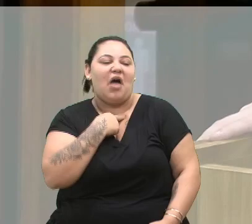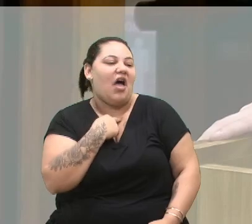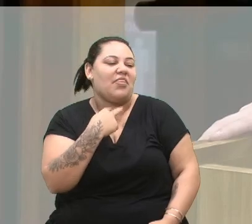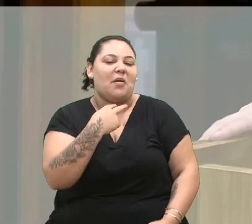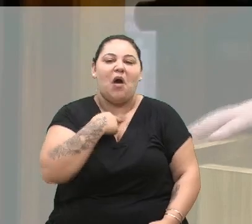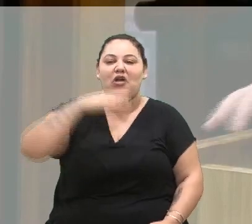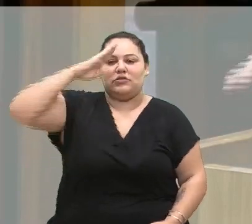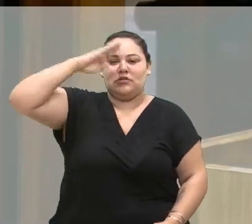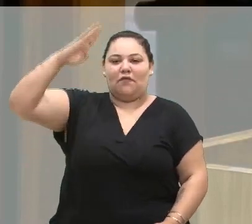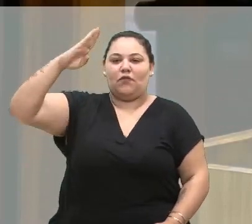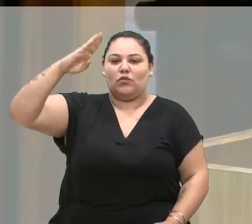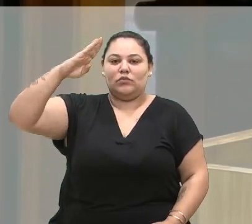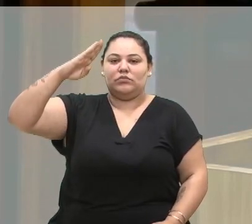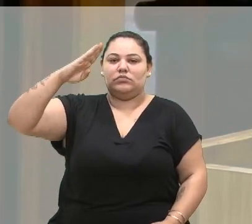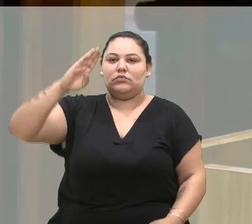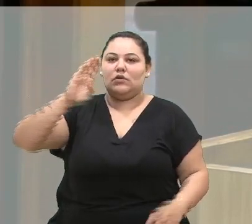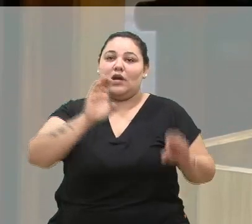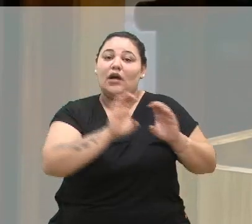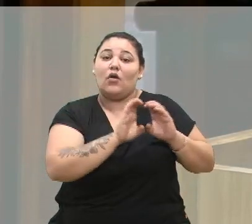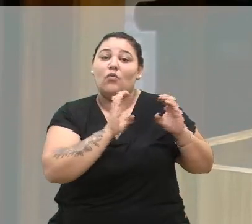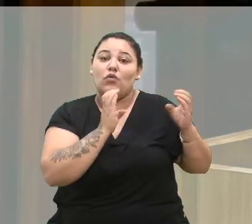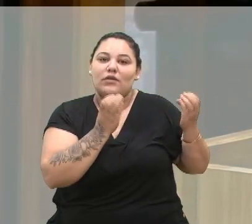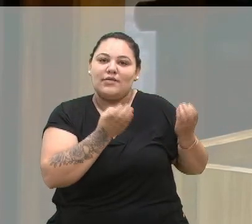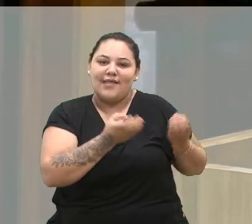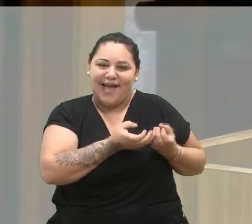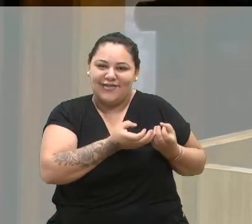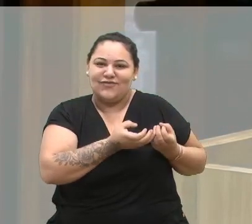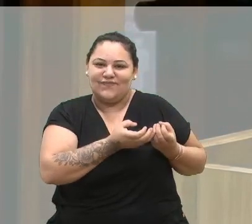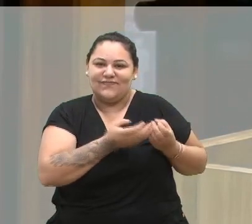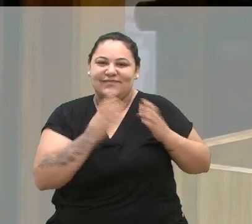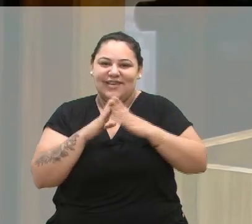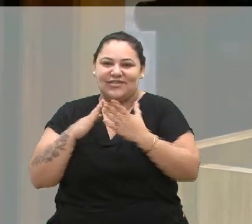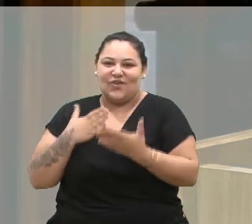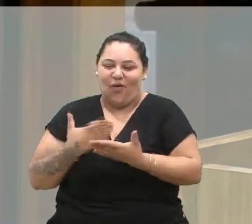cívico-militar. A comunidade escolar